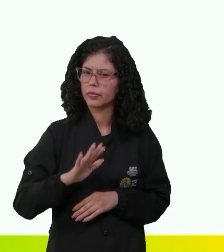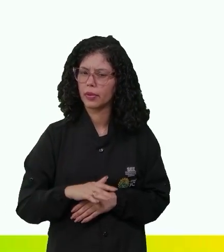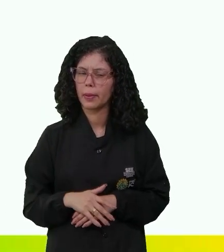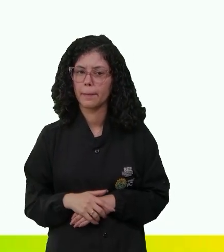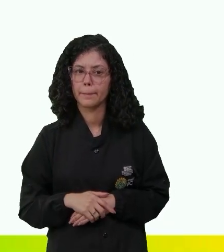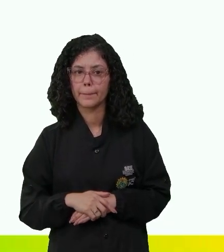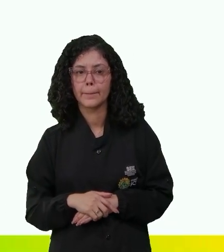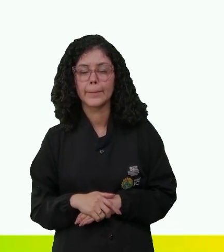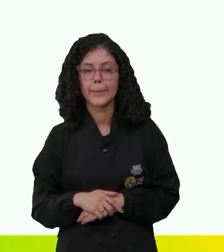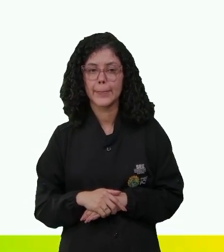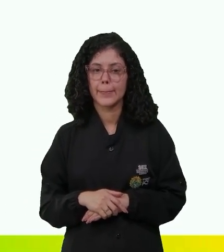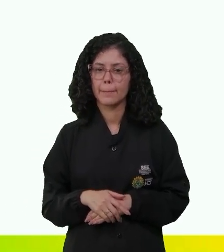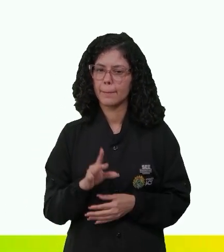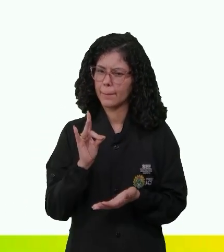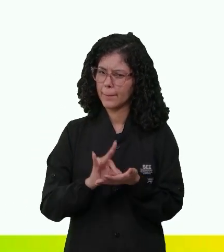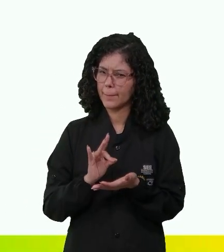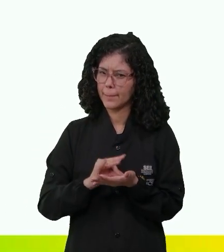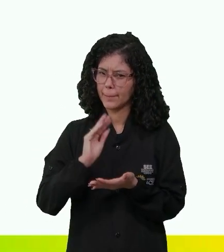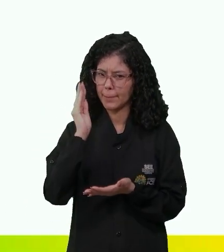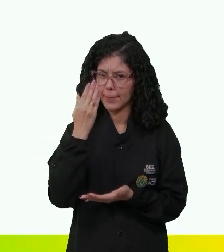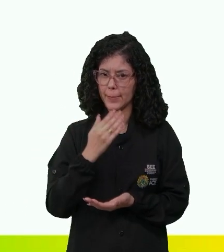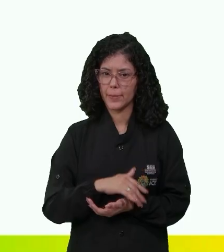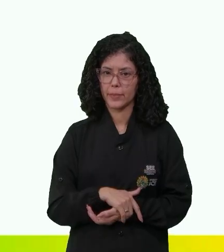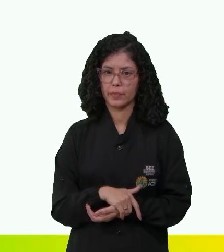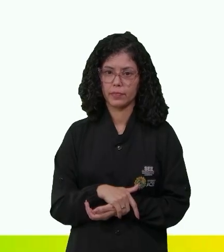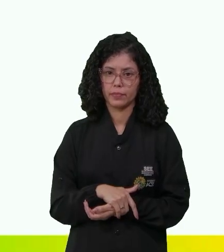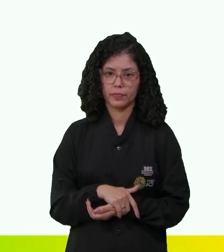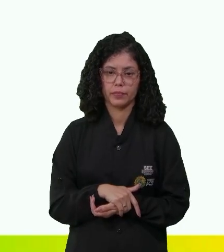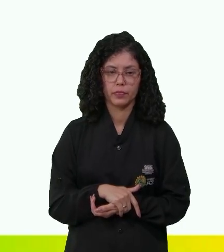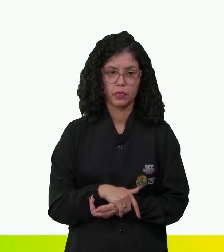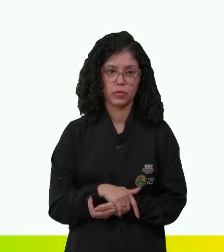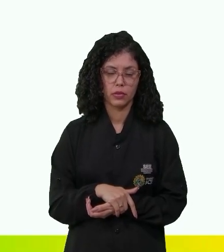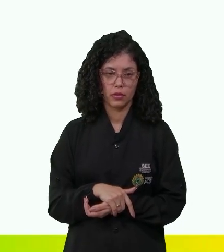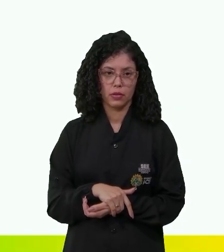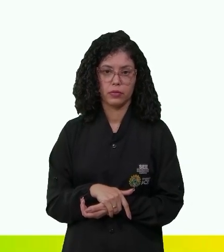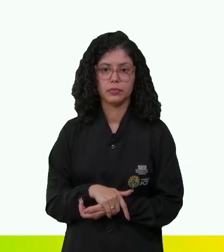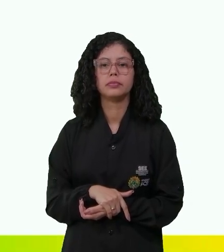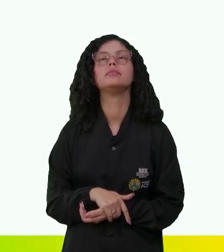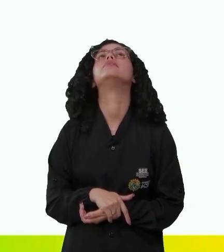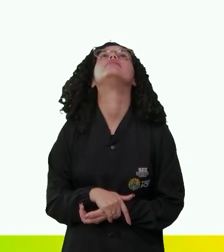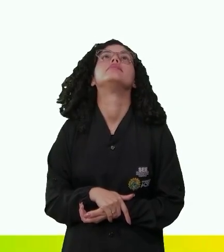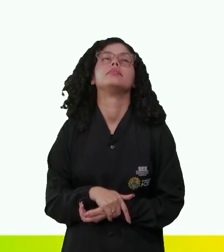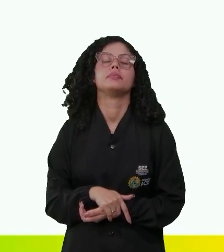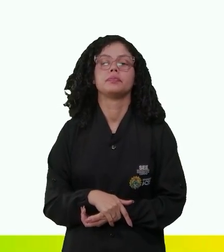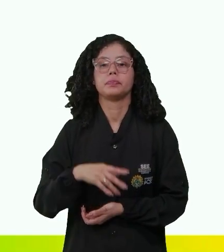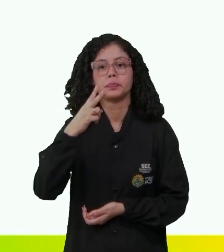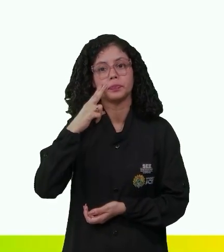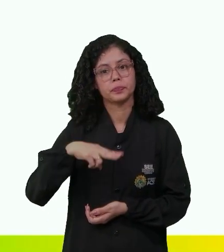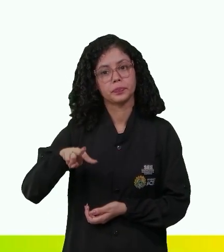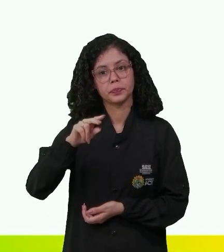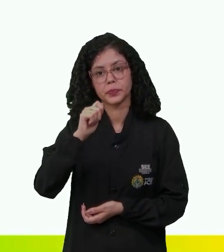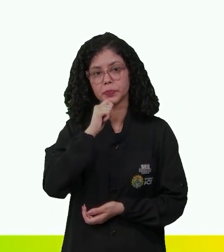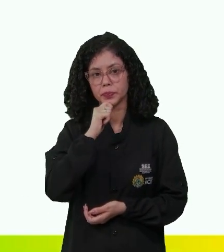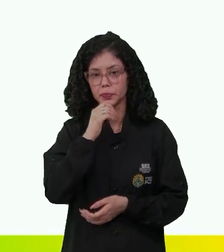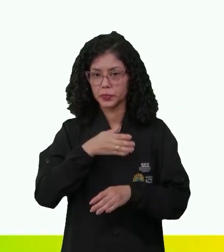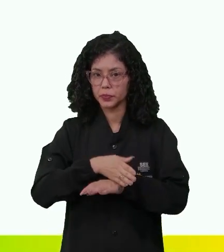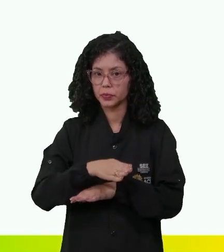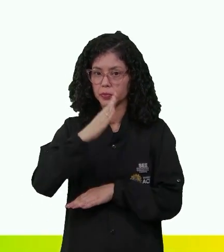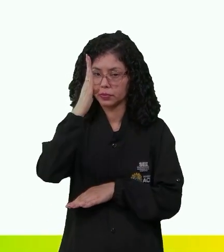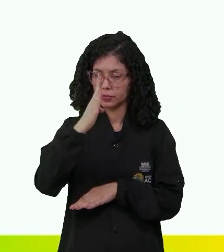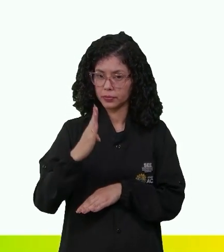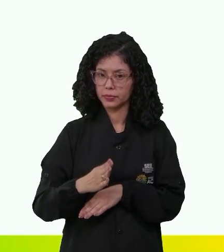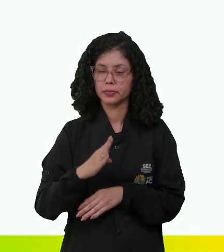nação. Isso é verdadeiro ou é falso? Gente, nós vimos o conceito de entradas e